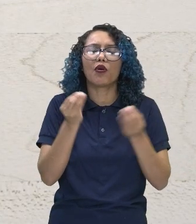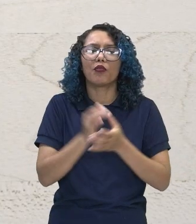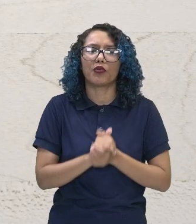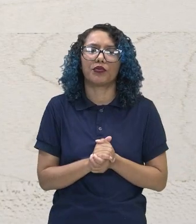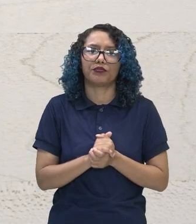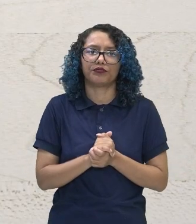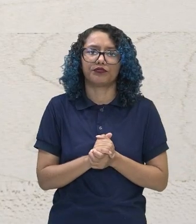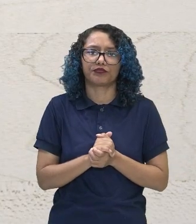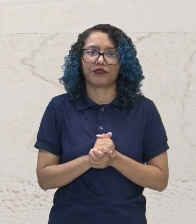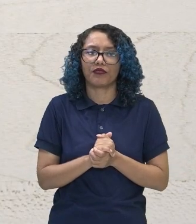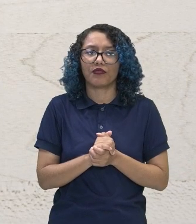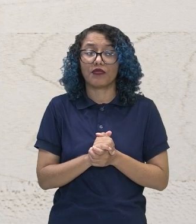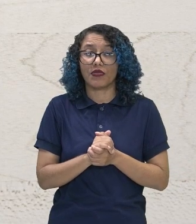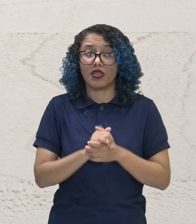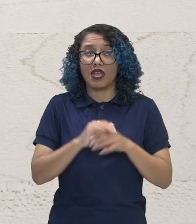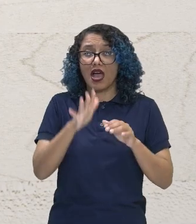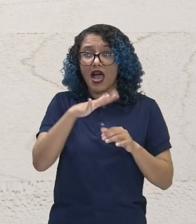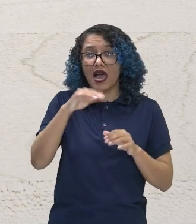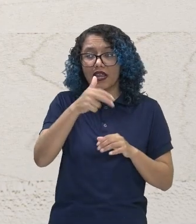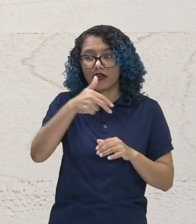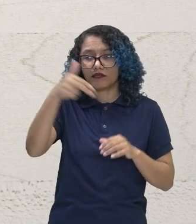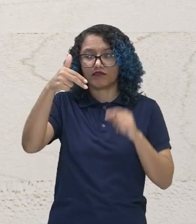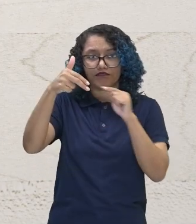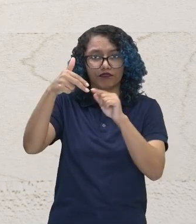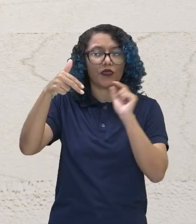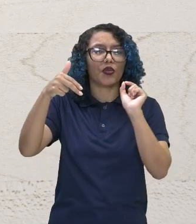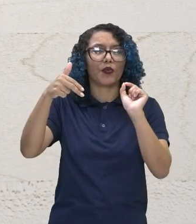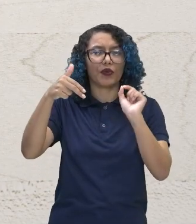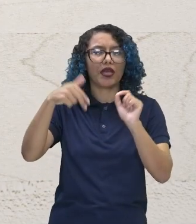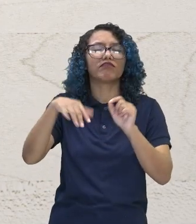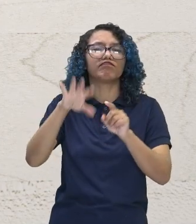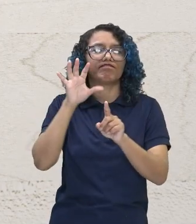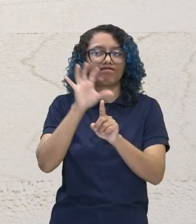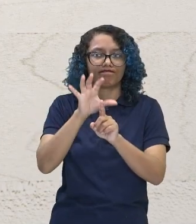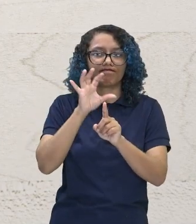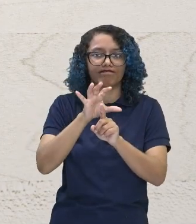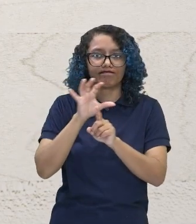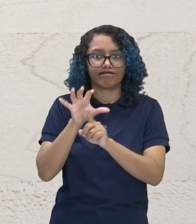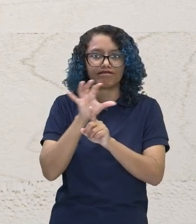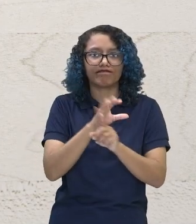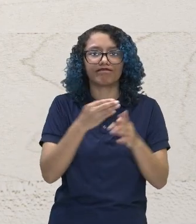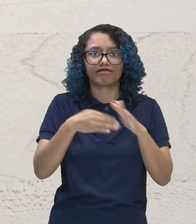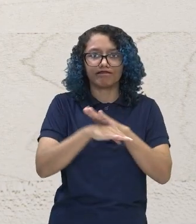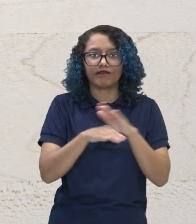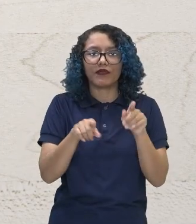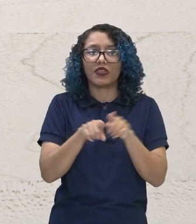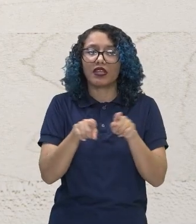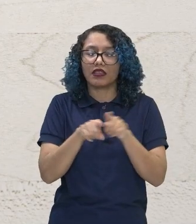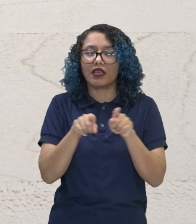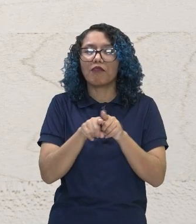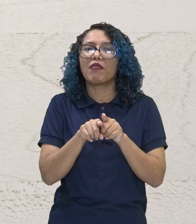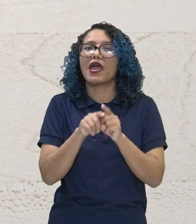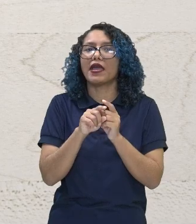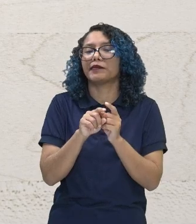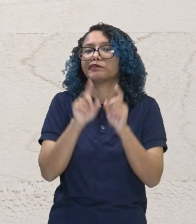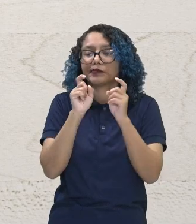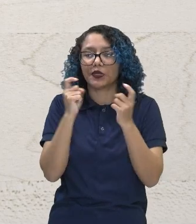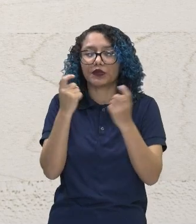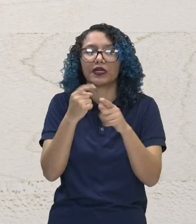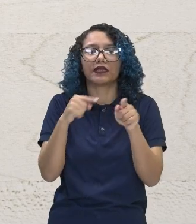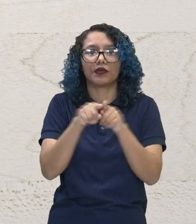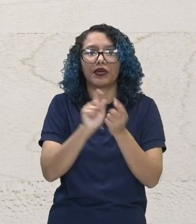a geografia do Nordeste açucareiro influenciaram os costumes, a sexualidade e a adaptação